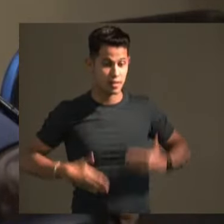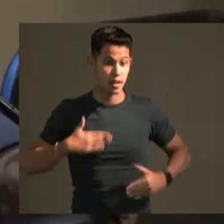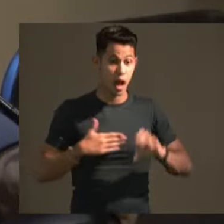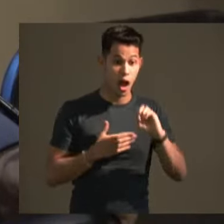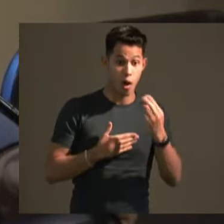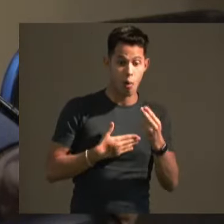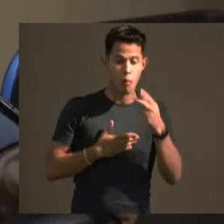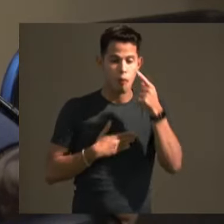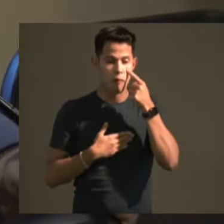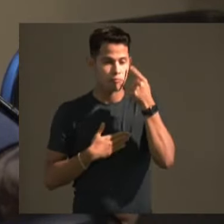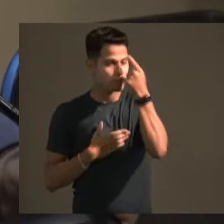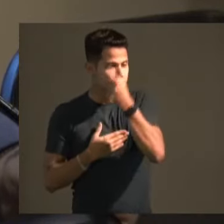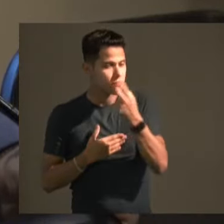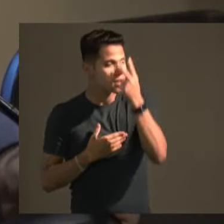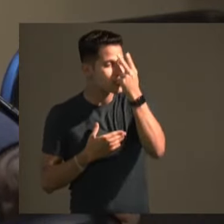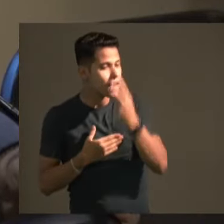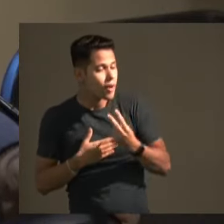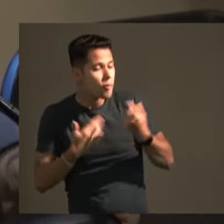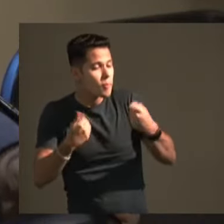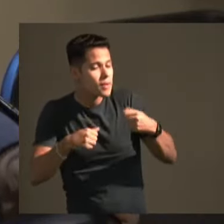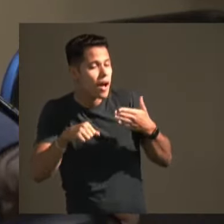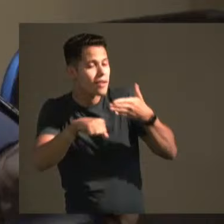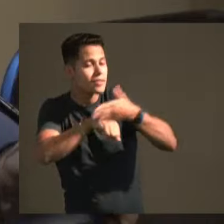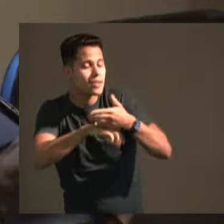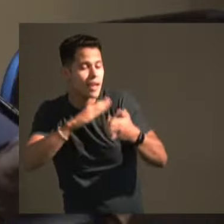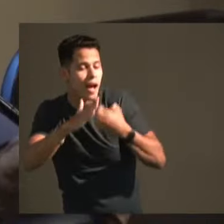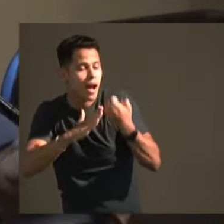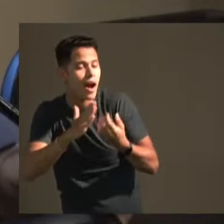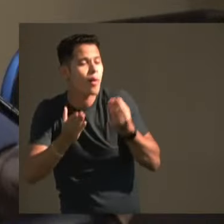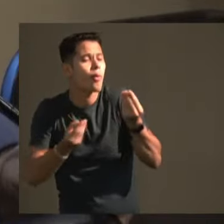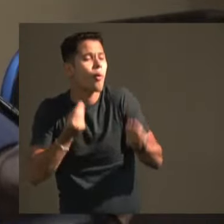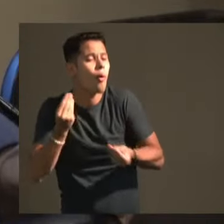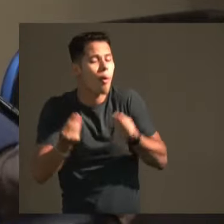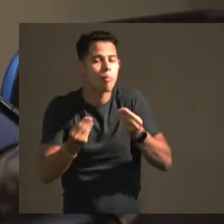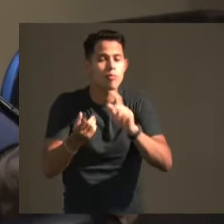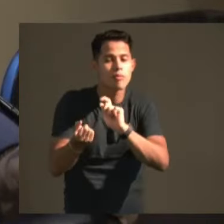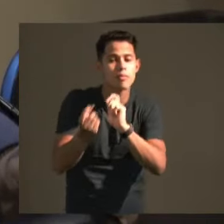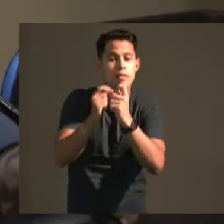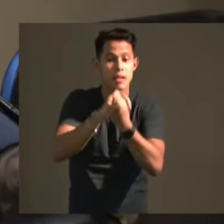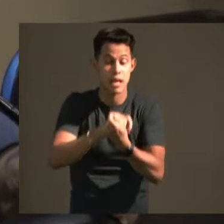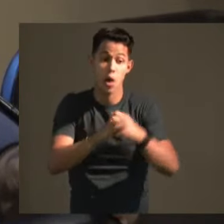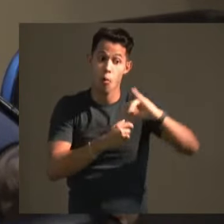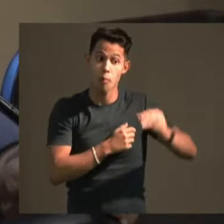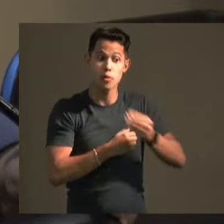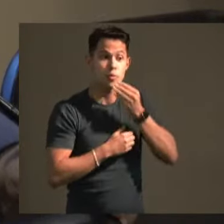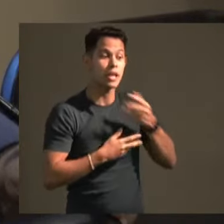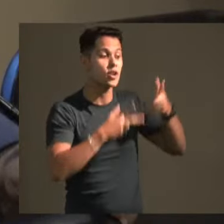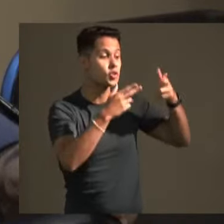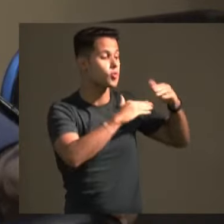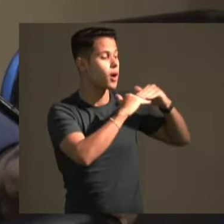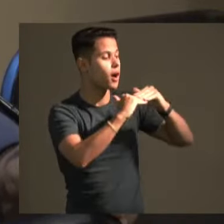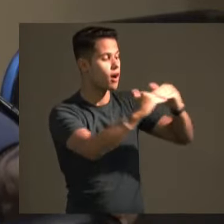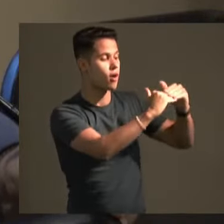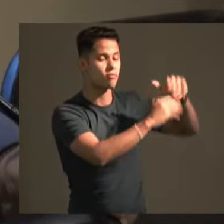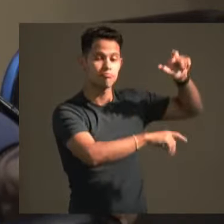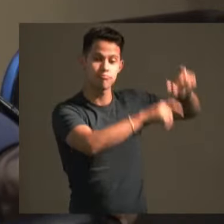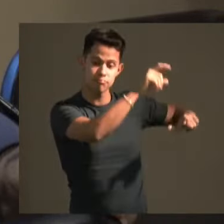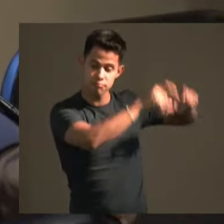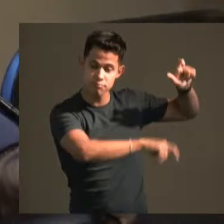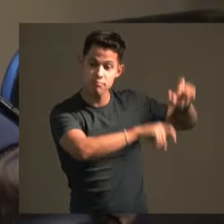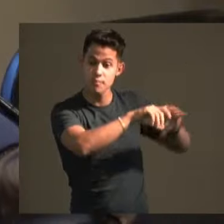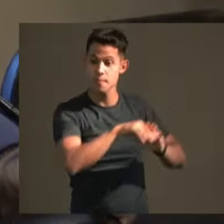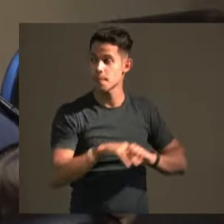deficiência visual precisa acessar numa empresa para que ele tenha as mesmas oportunidades que as outras pessoas, né?